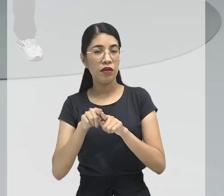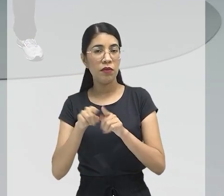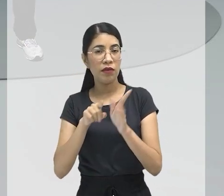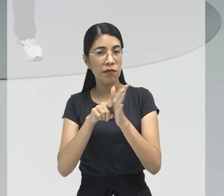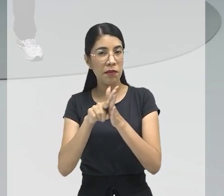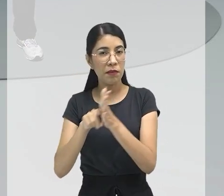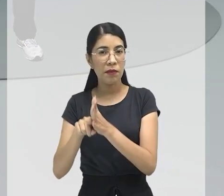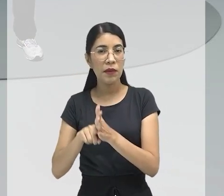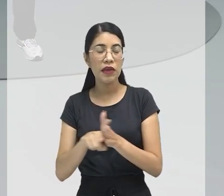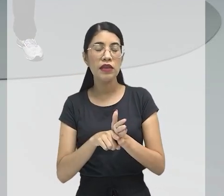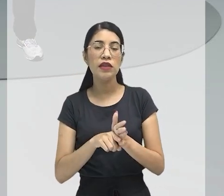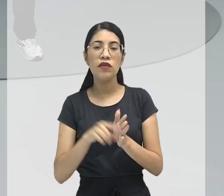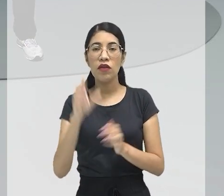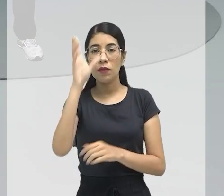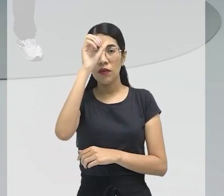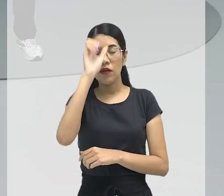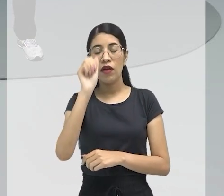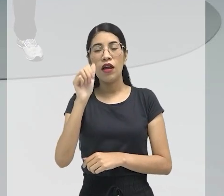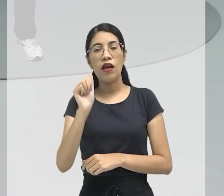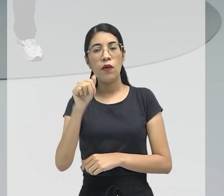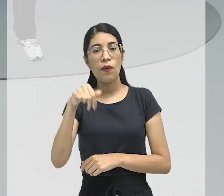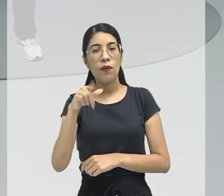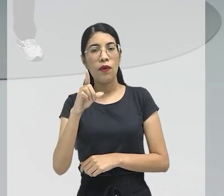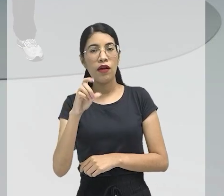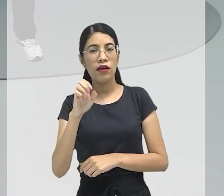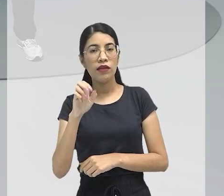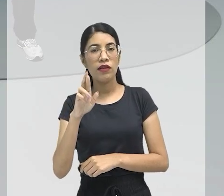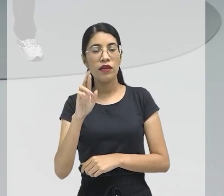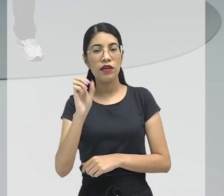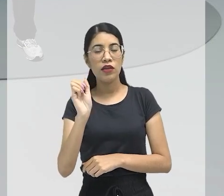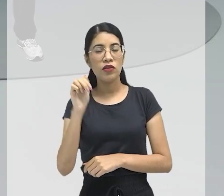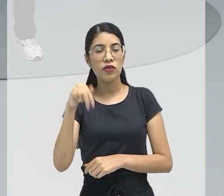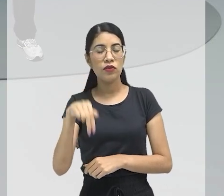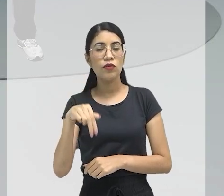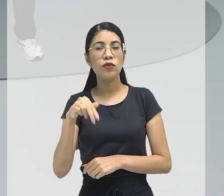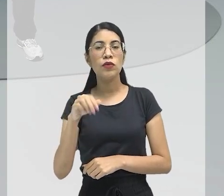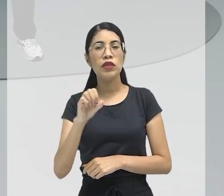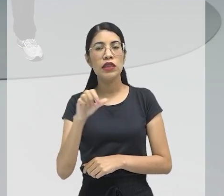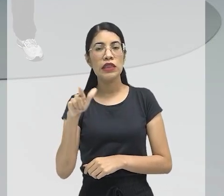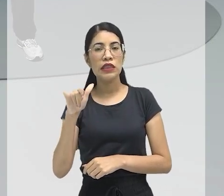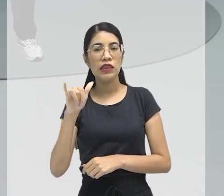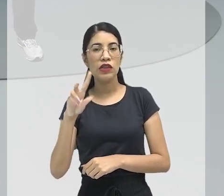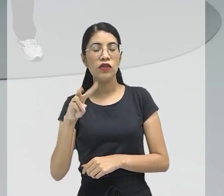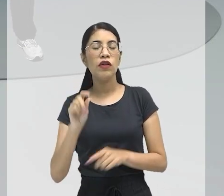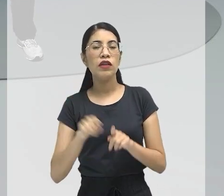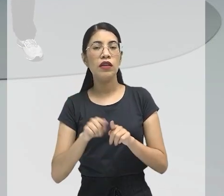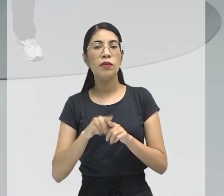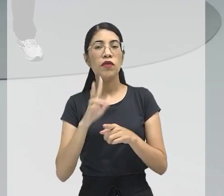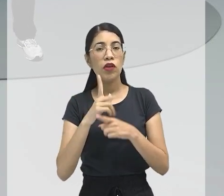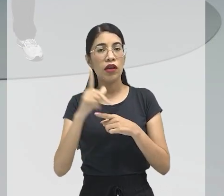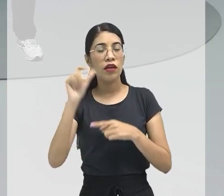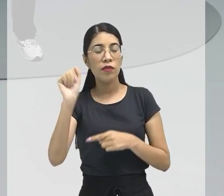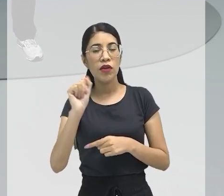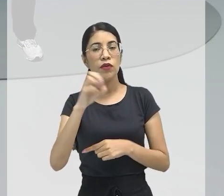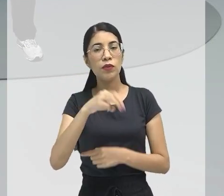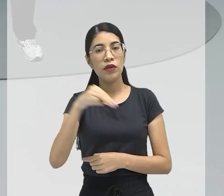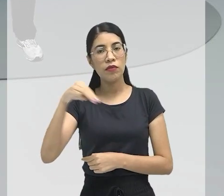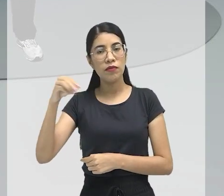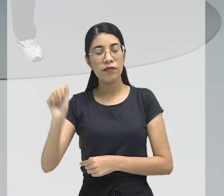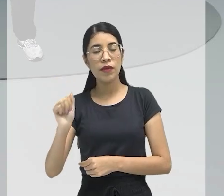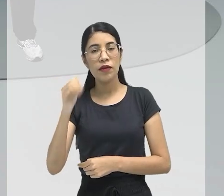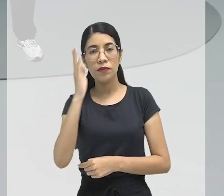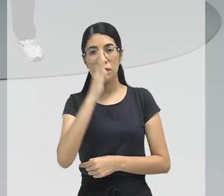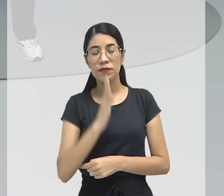também, que foi lá para aprender, foi o Anderson Silva, né? O nosso brasileiro que foi campeão de MMA. Então, isso aí são